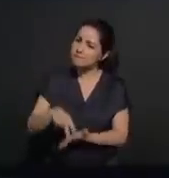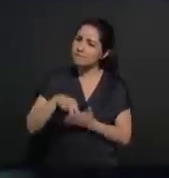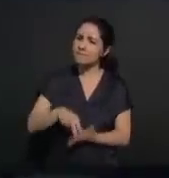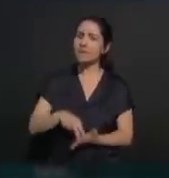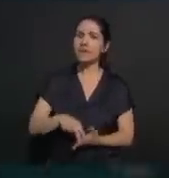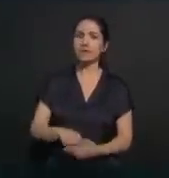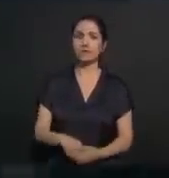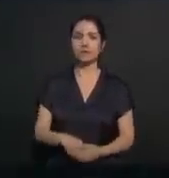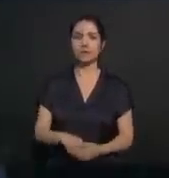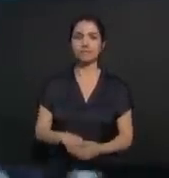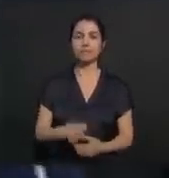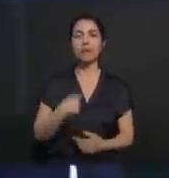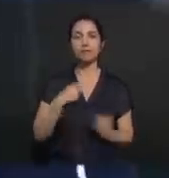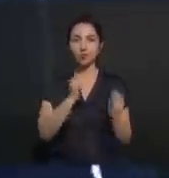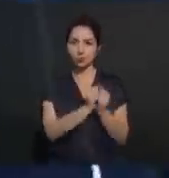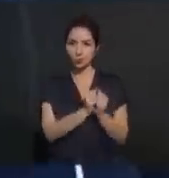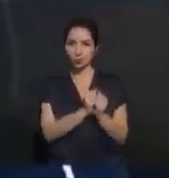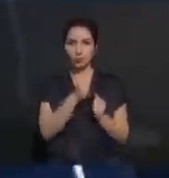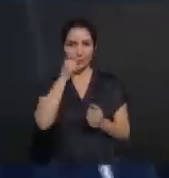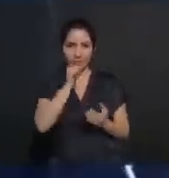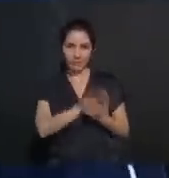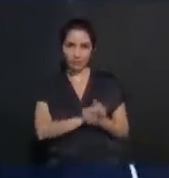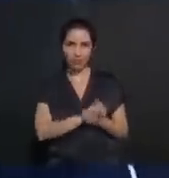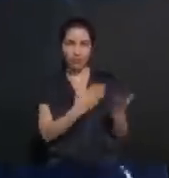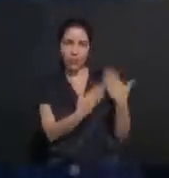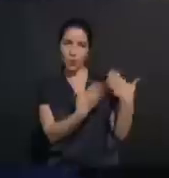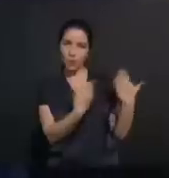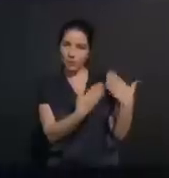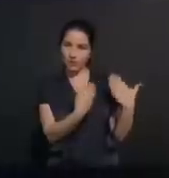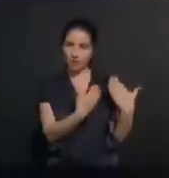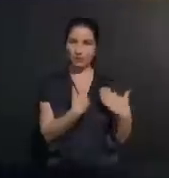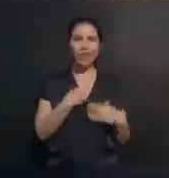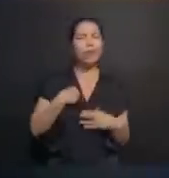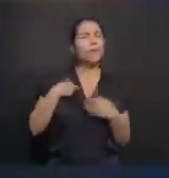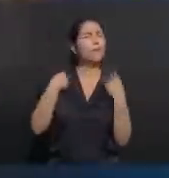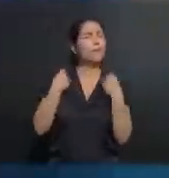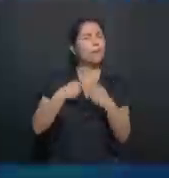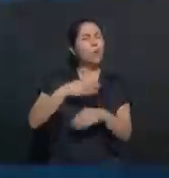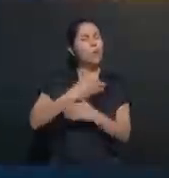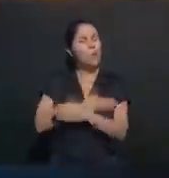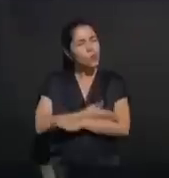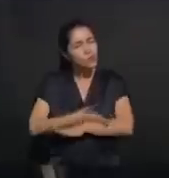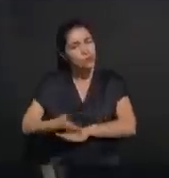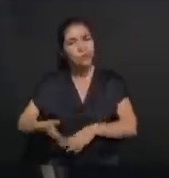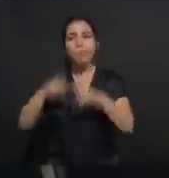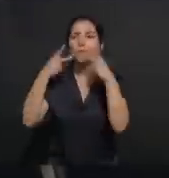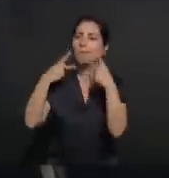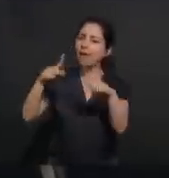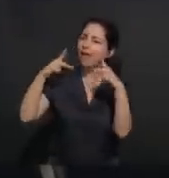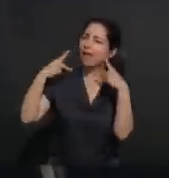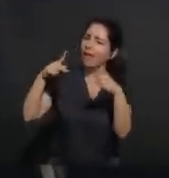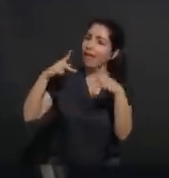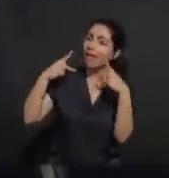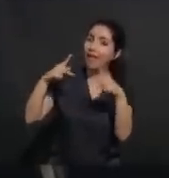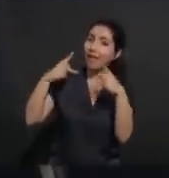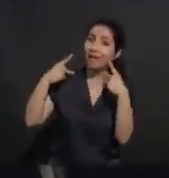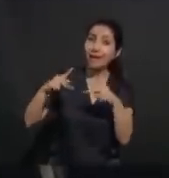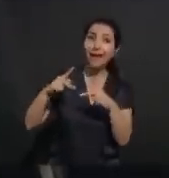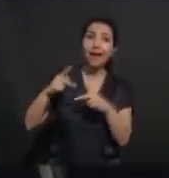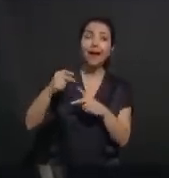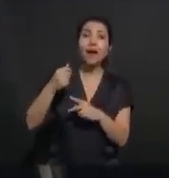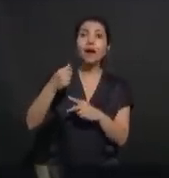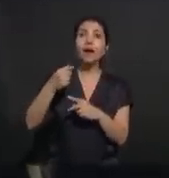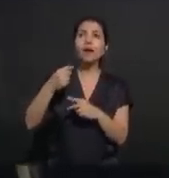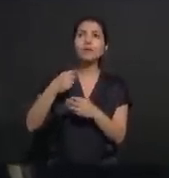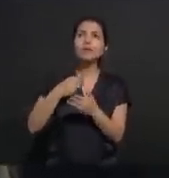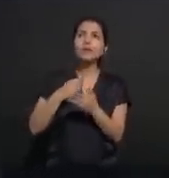aqui no carro falando com a Pati: Pati, eu tenho pregado a mesma coisa há décadas. Sabe esse sermão que eu estou pregando hoje? Eu fiz ele há 15 anos